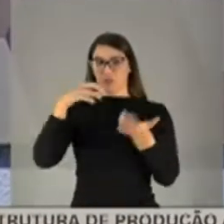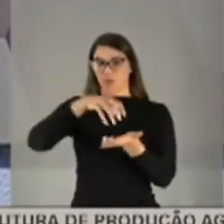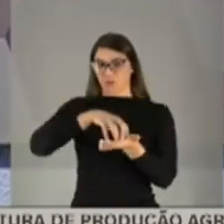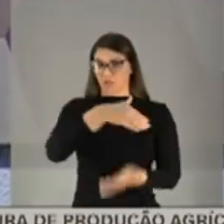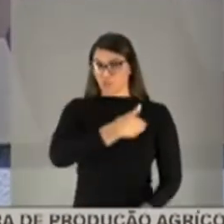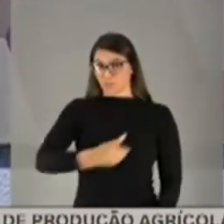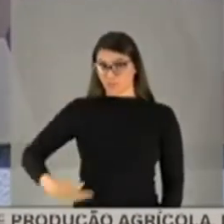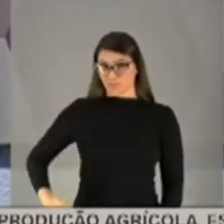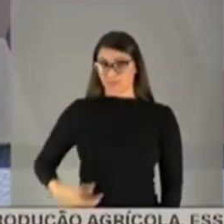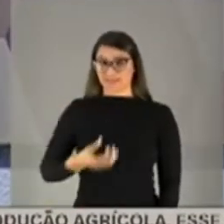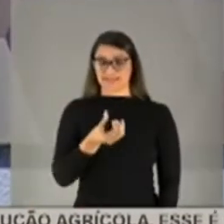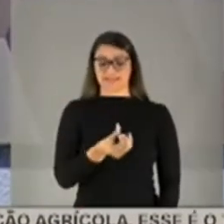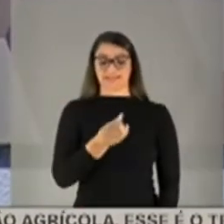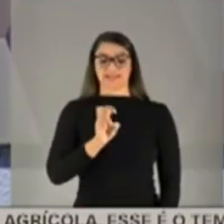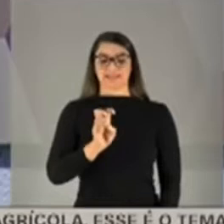a gente vê que